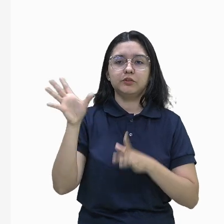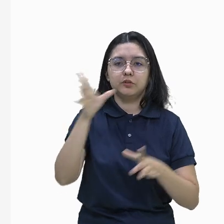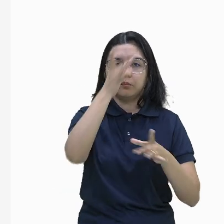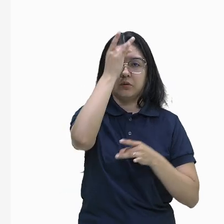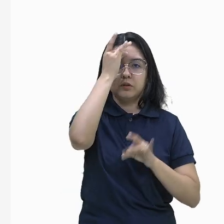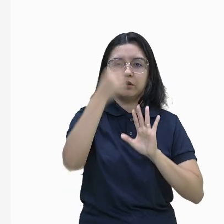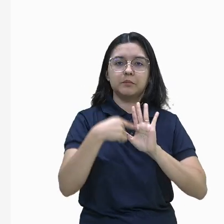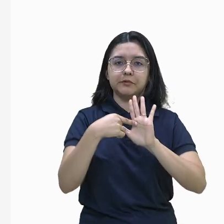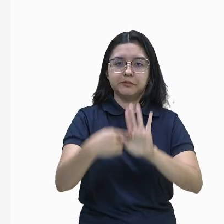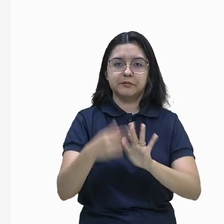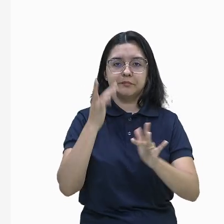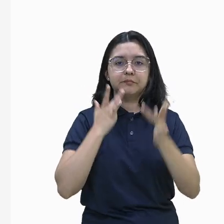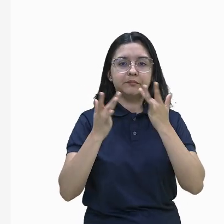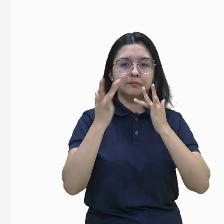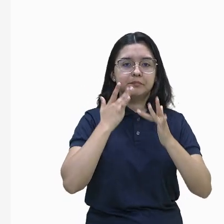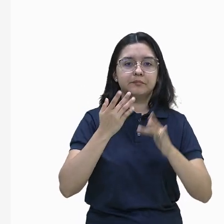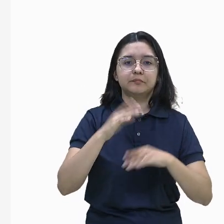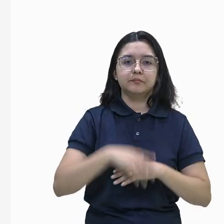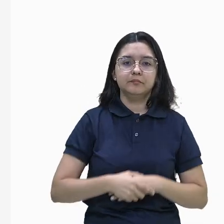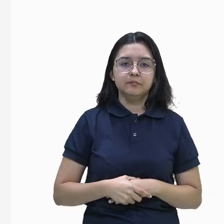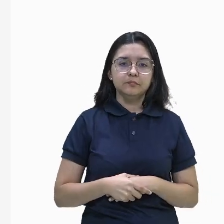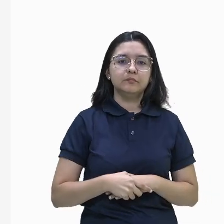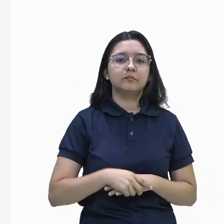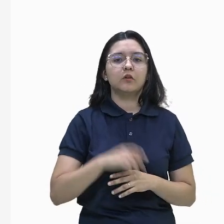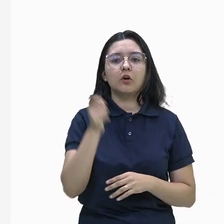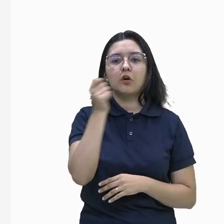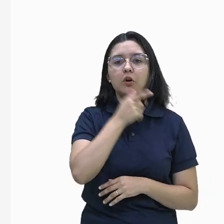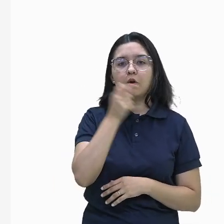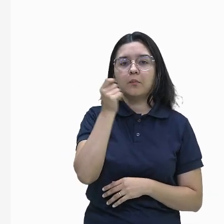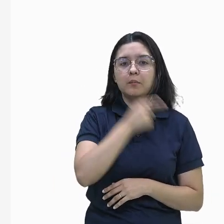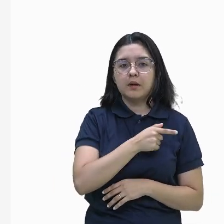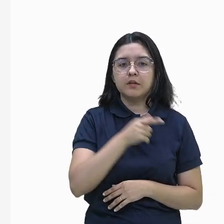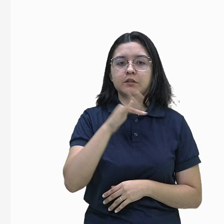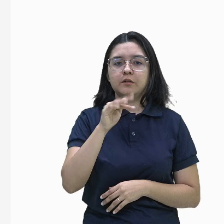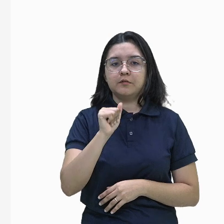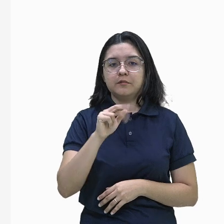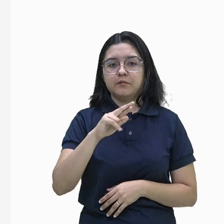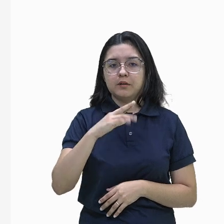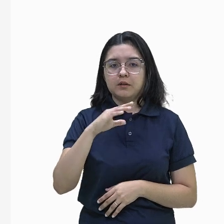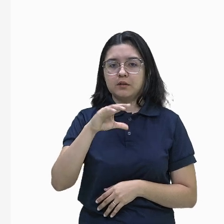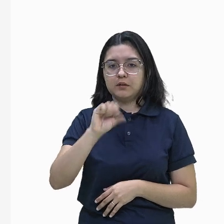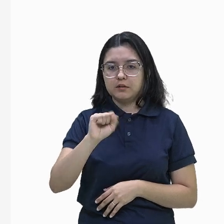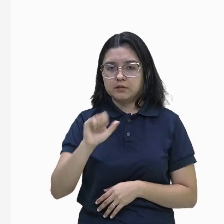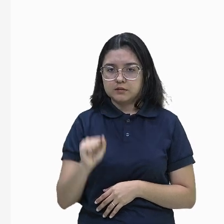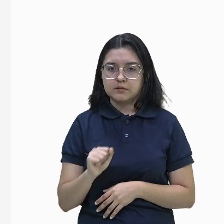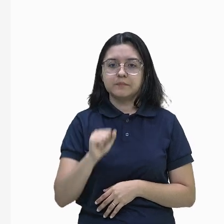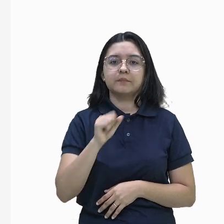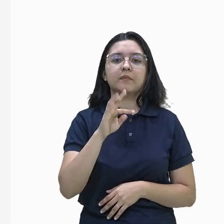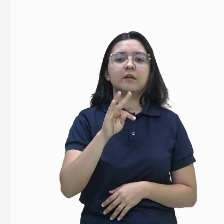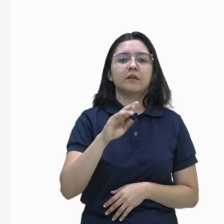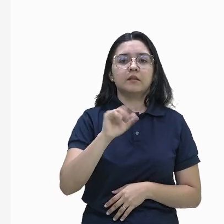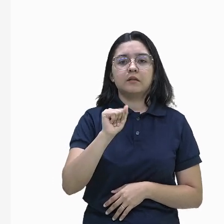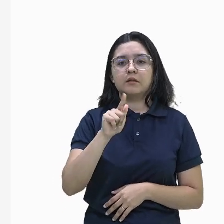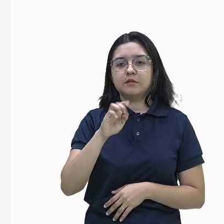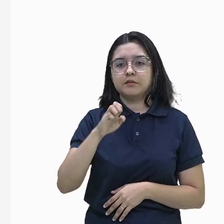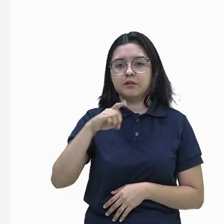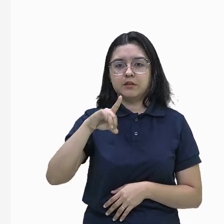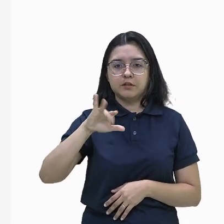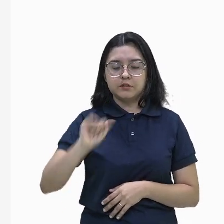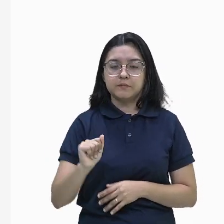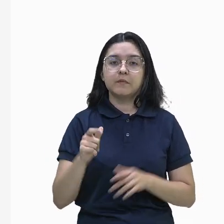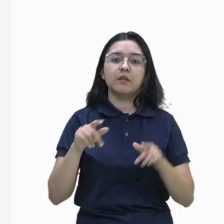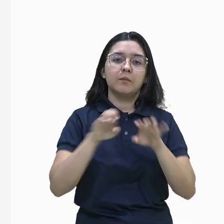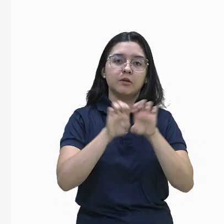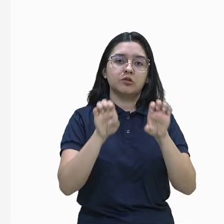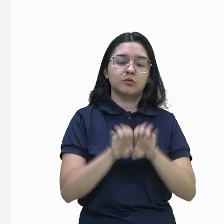encenados. Por exemplo, tragédia, comédia e farsa. O gênero dramático, ele já tem uma estrutura muito